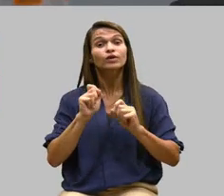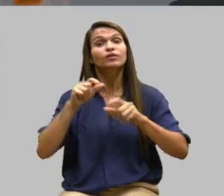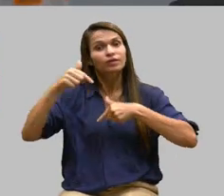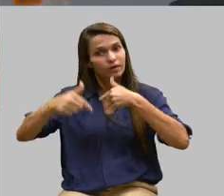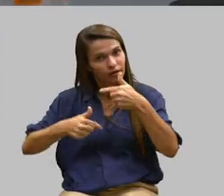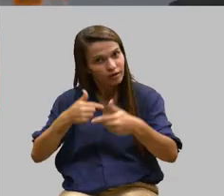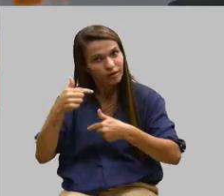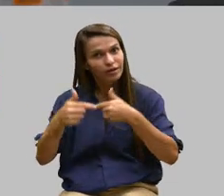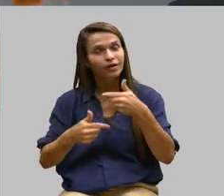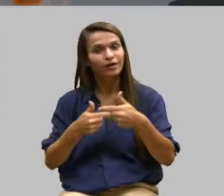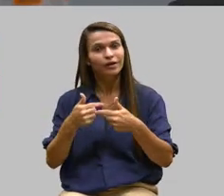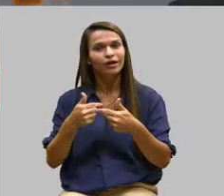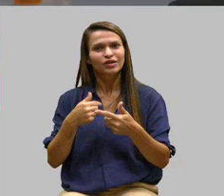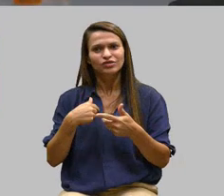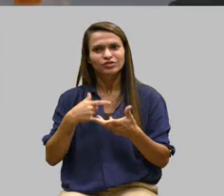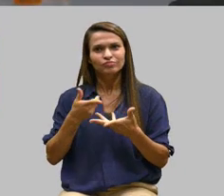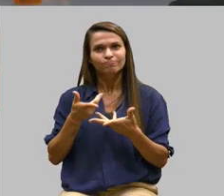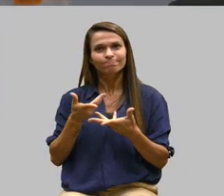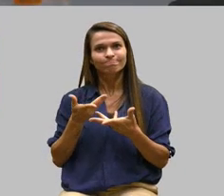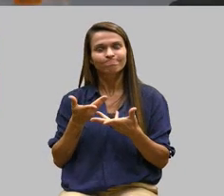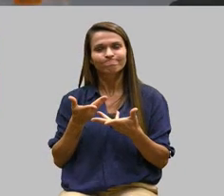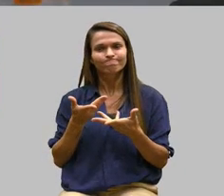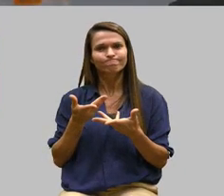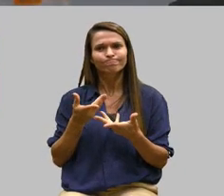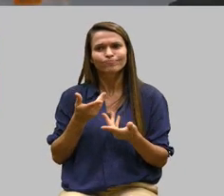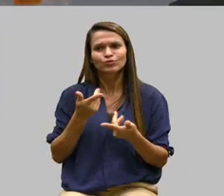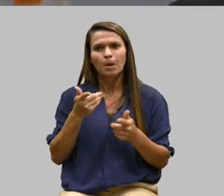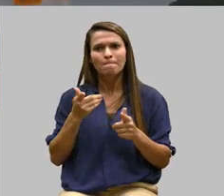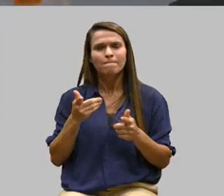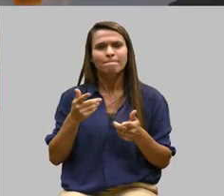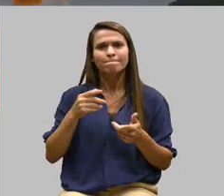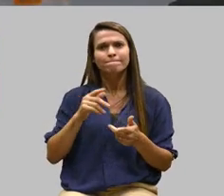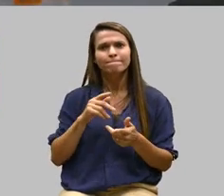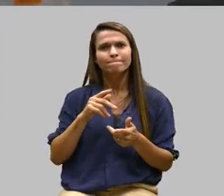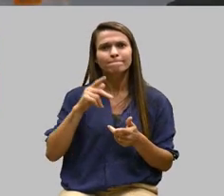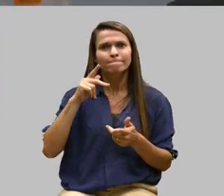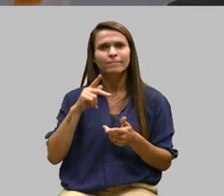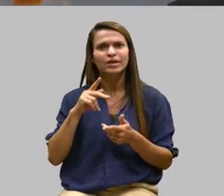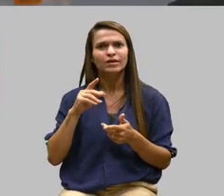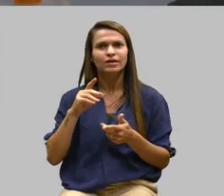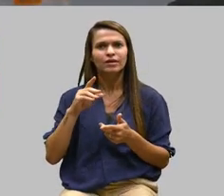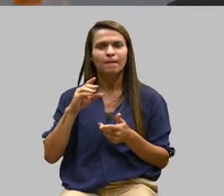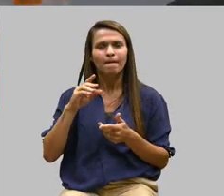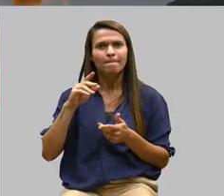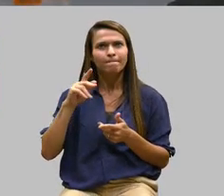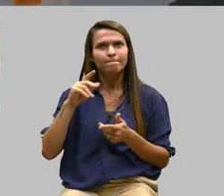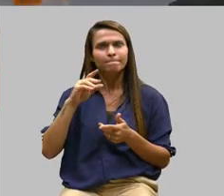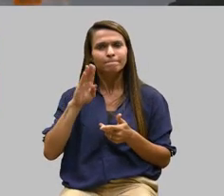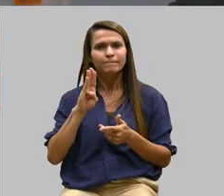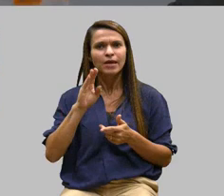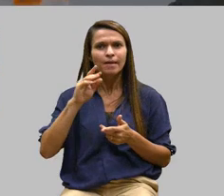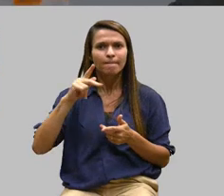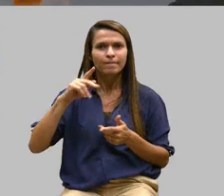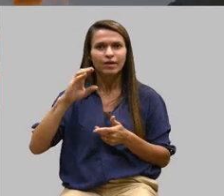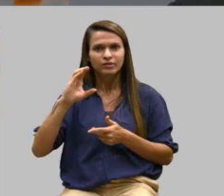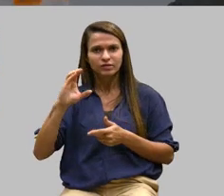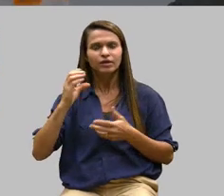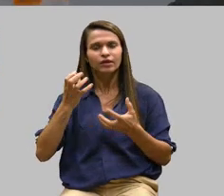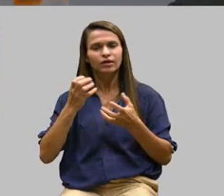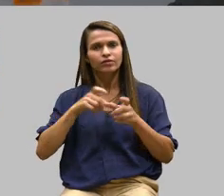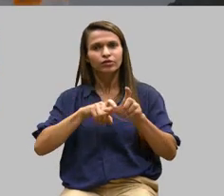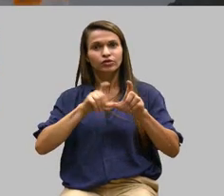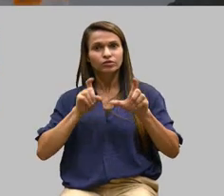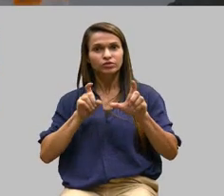a gente não nasce aquele no benefício a gente nasce querendo trabalhar a gente disse que nasce querendo da nossa Independência querendo